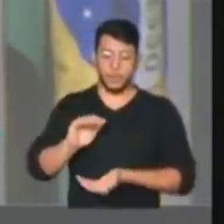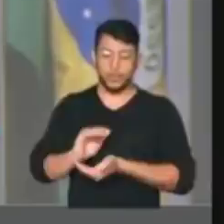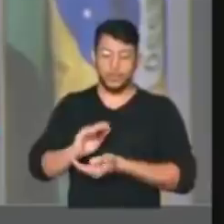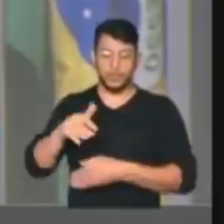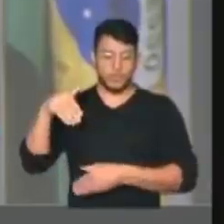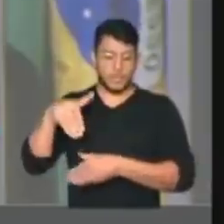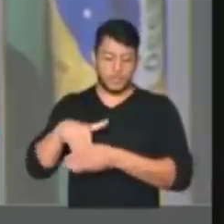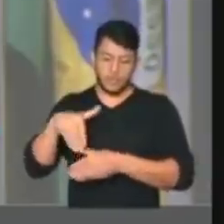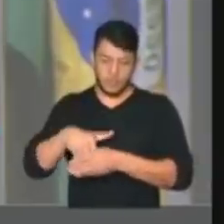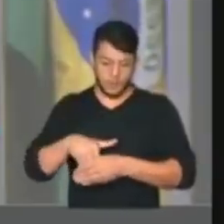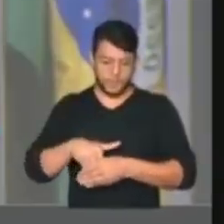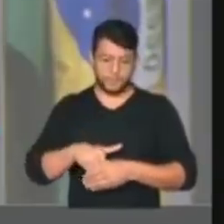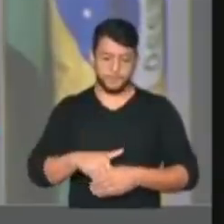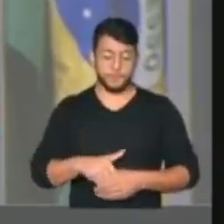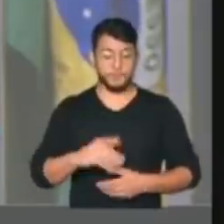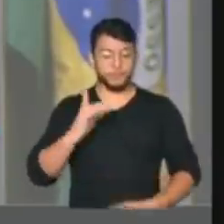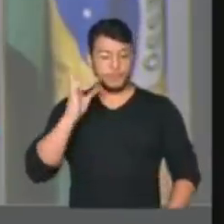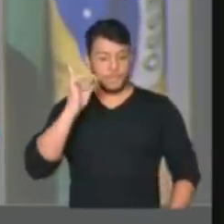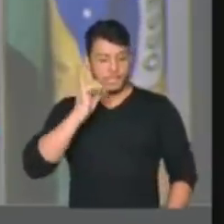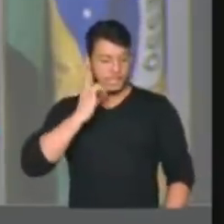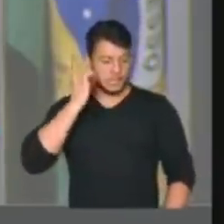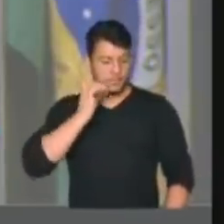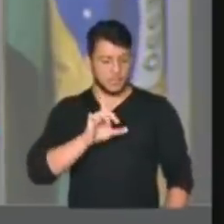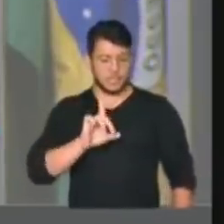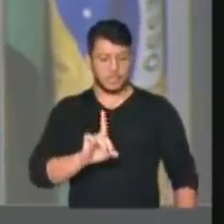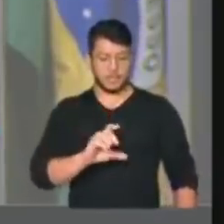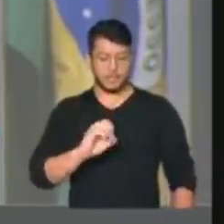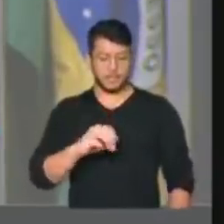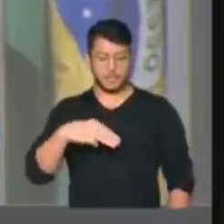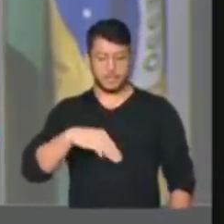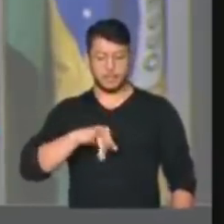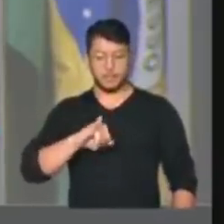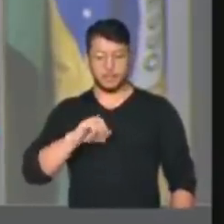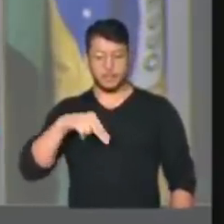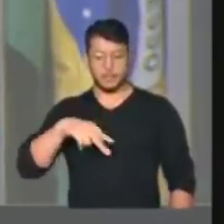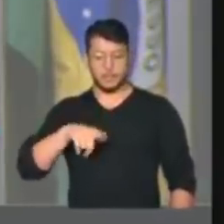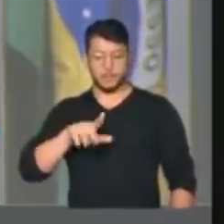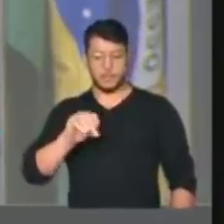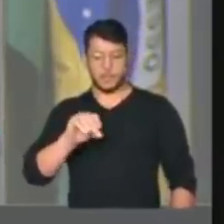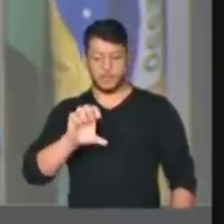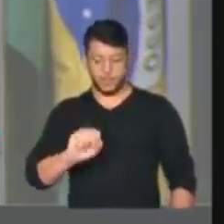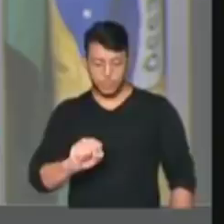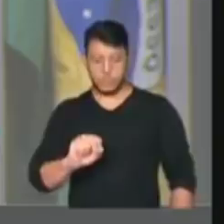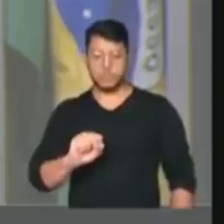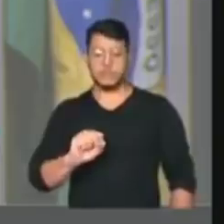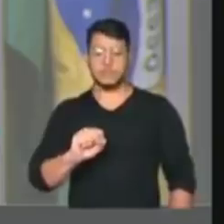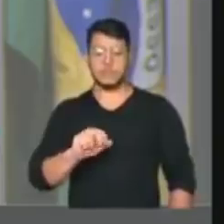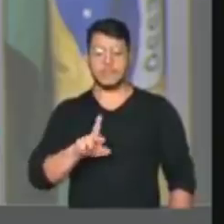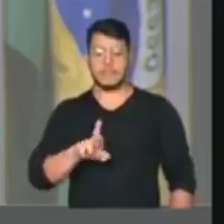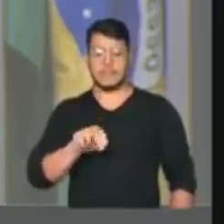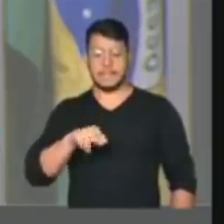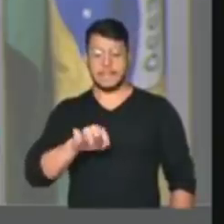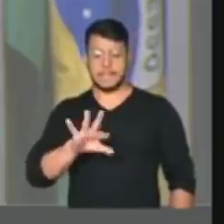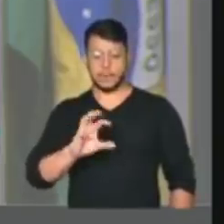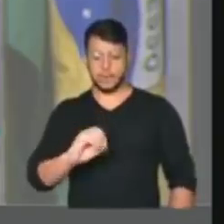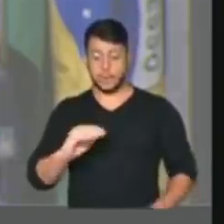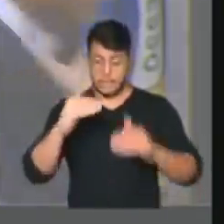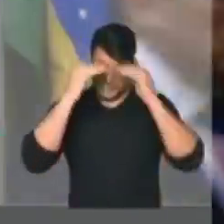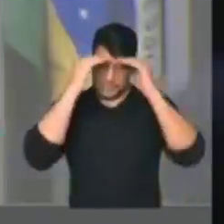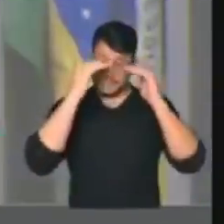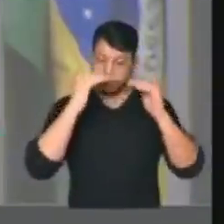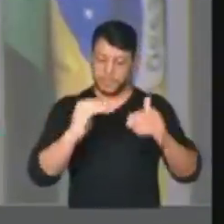neto prontamente atendeu respeitando o diálogo respeitando as lideranças na casa e respeitando a situação fiscal do país